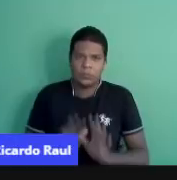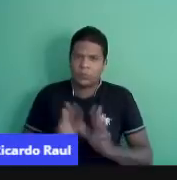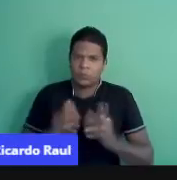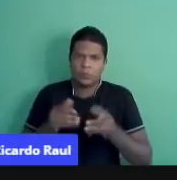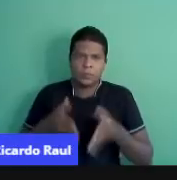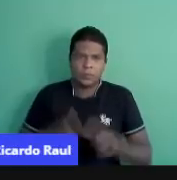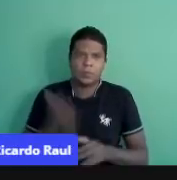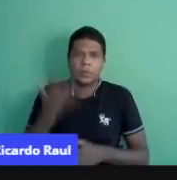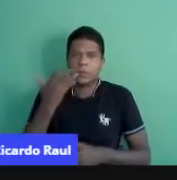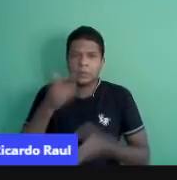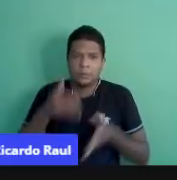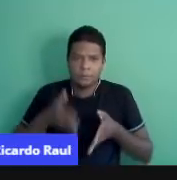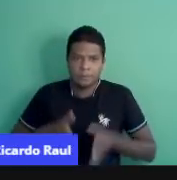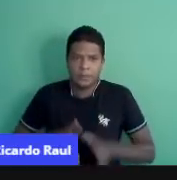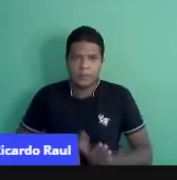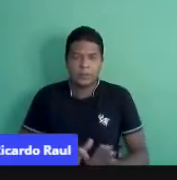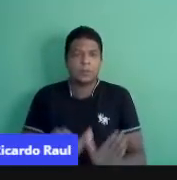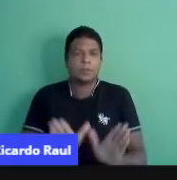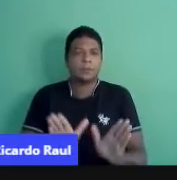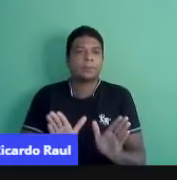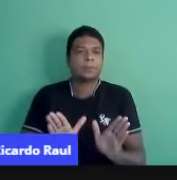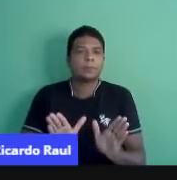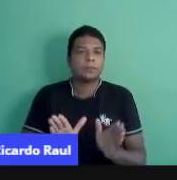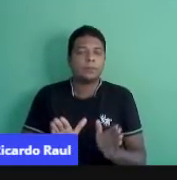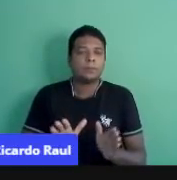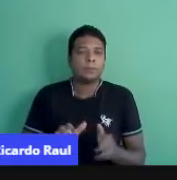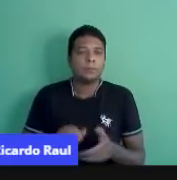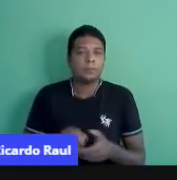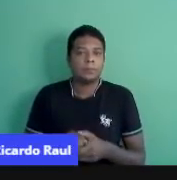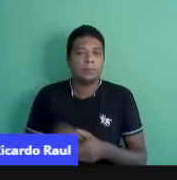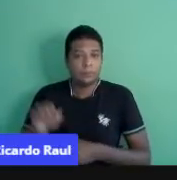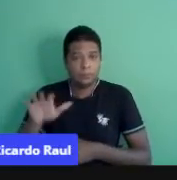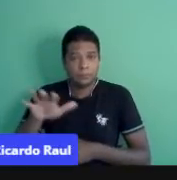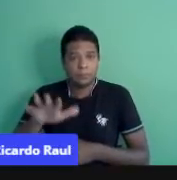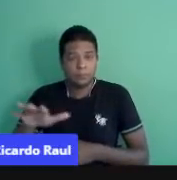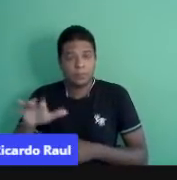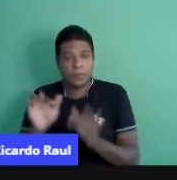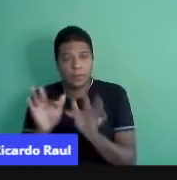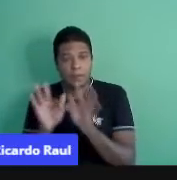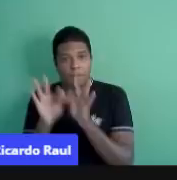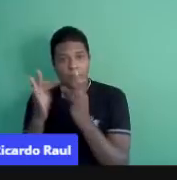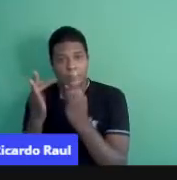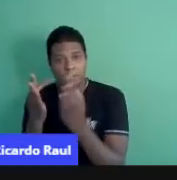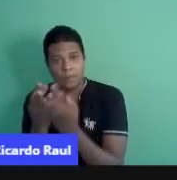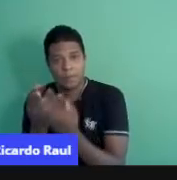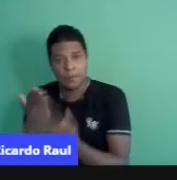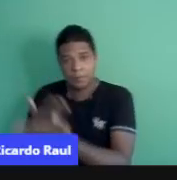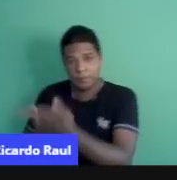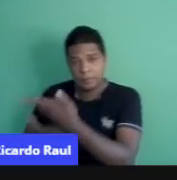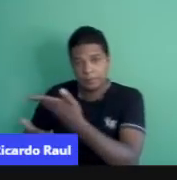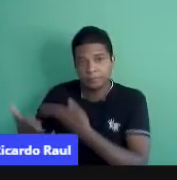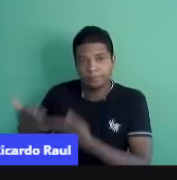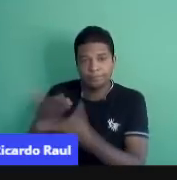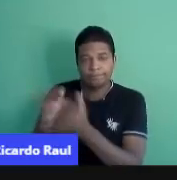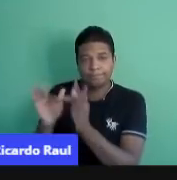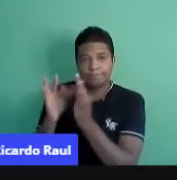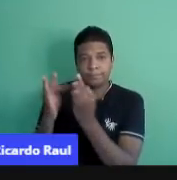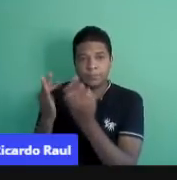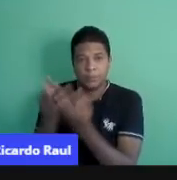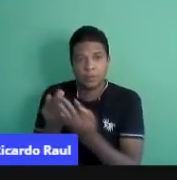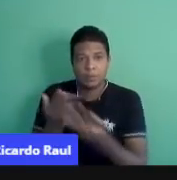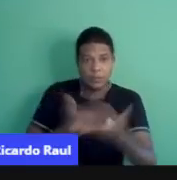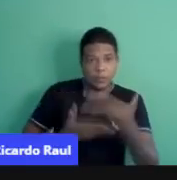que vem da família, que vem da interação com a família, da interação com a sociedade, da interação escolar.